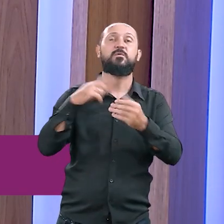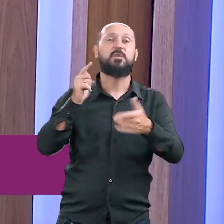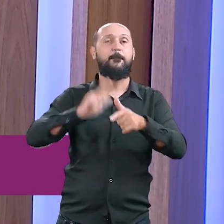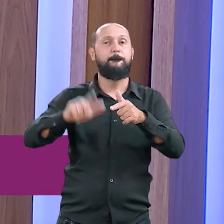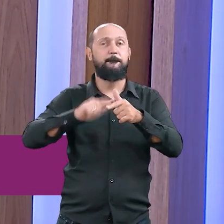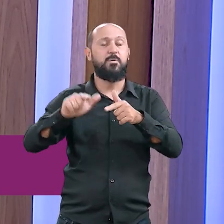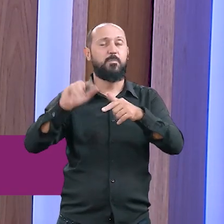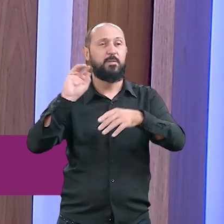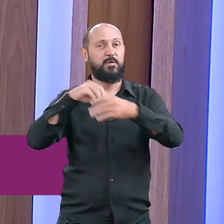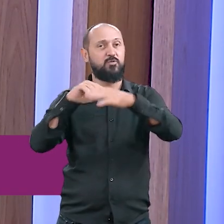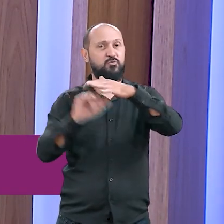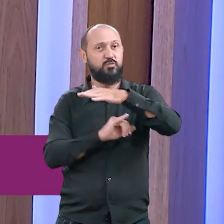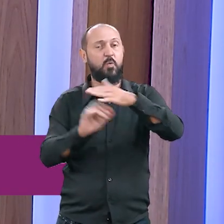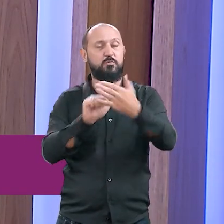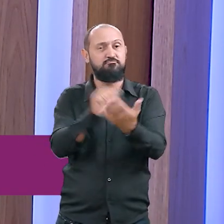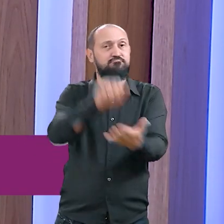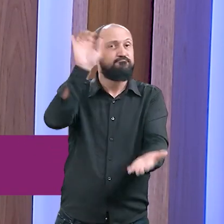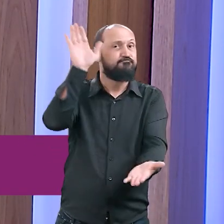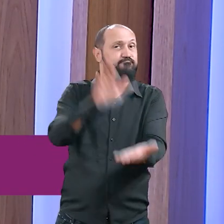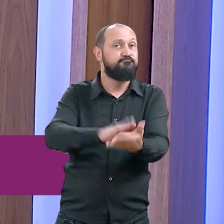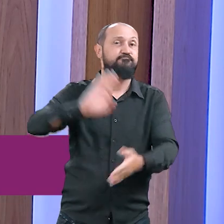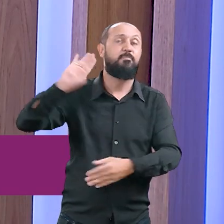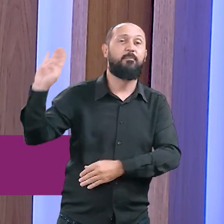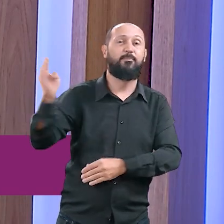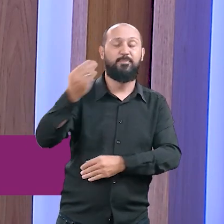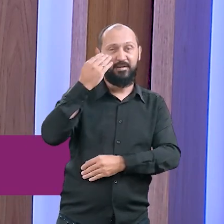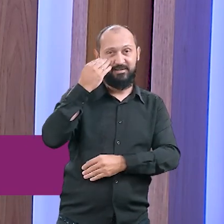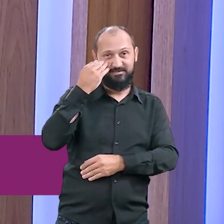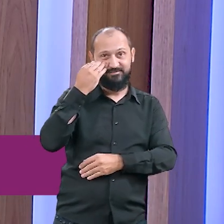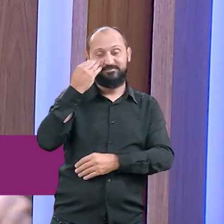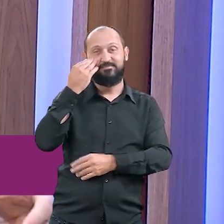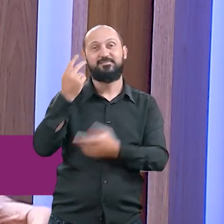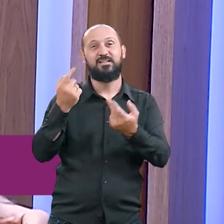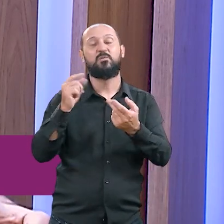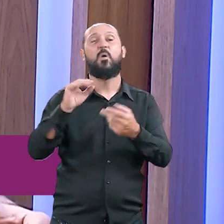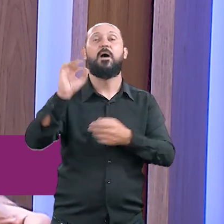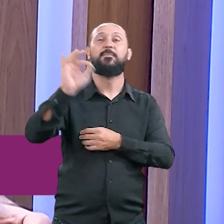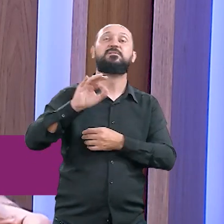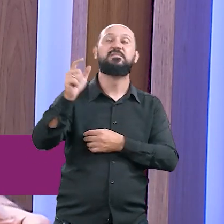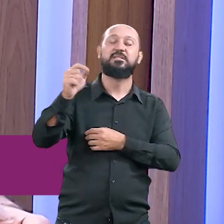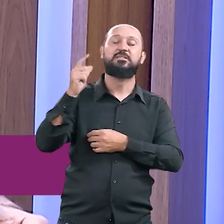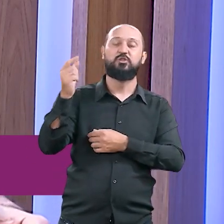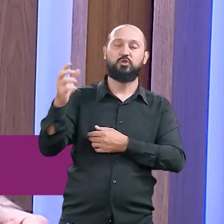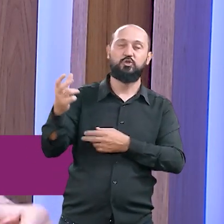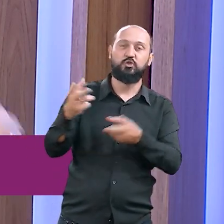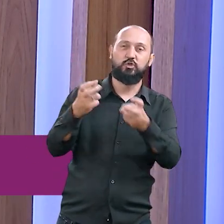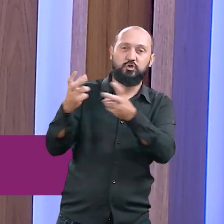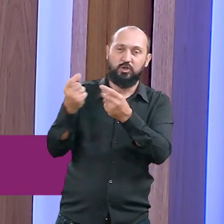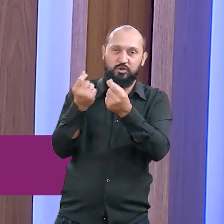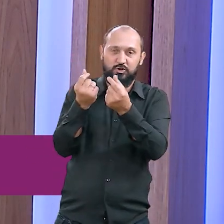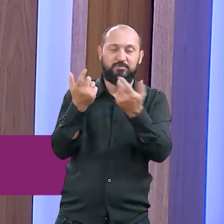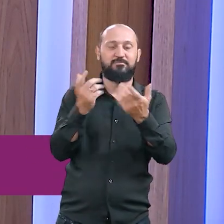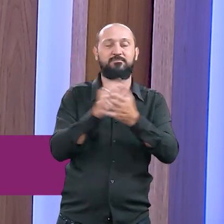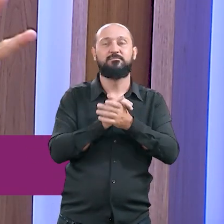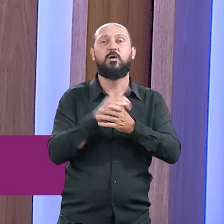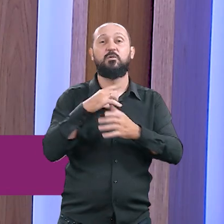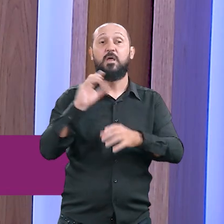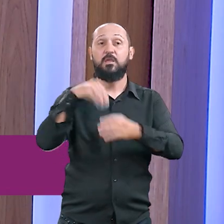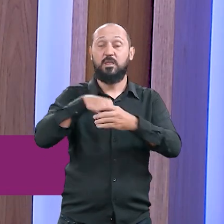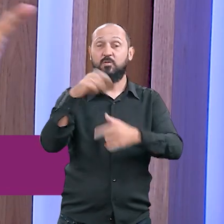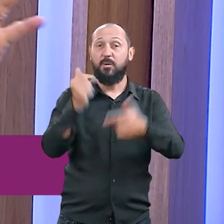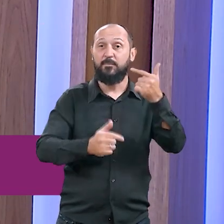rede social, de forma geral, alimenta, né, a polarização, alimenta esse sentimento de que eu tenho que estar num extremo, de que isso é alinhado com os meus valores, com as minhas